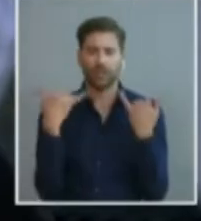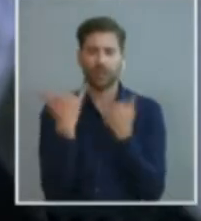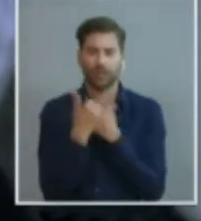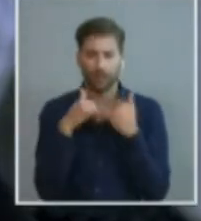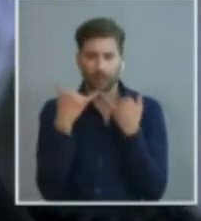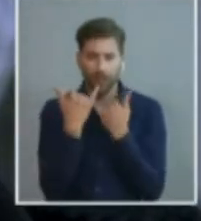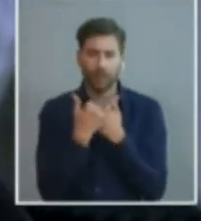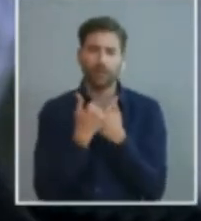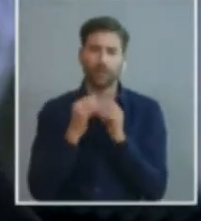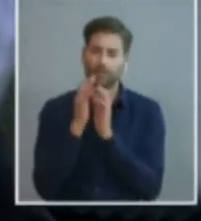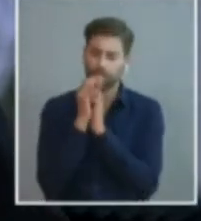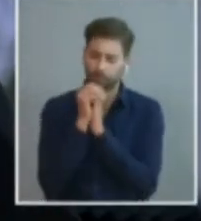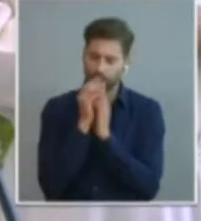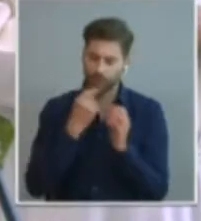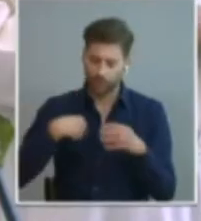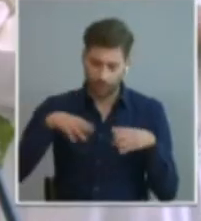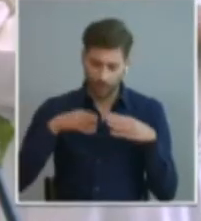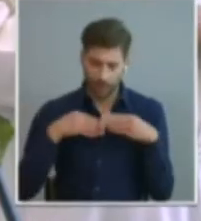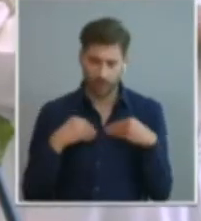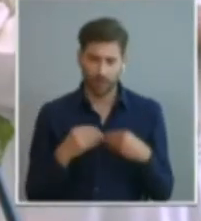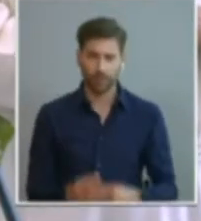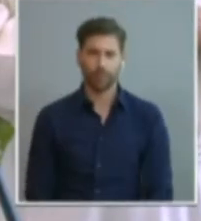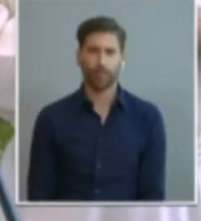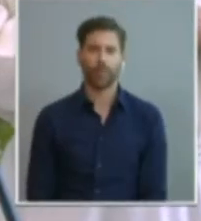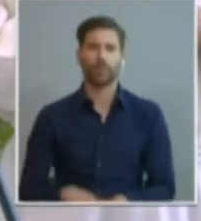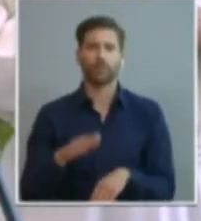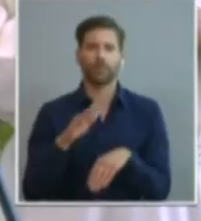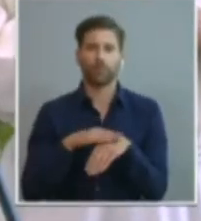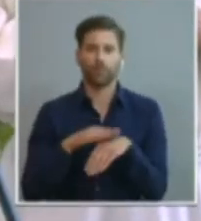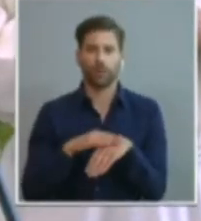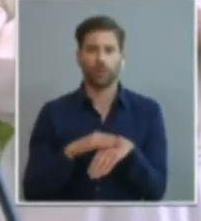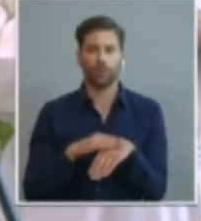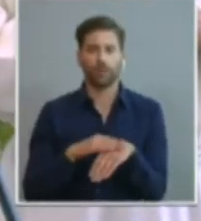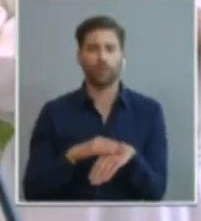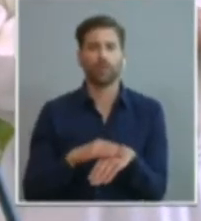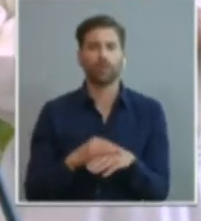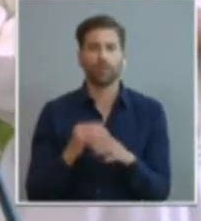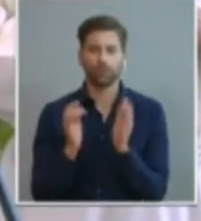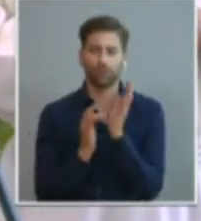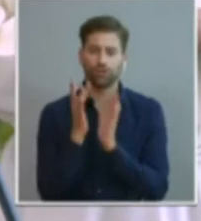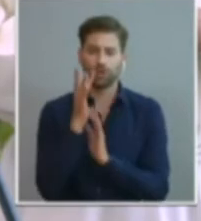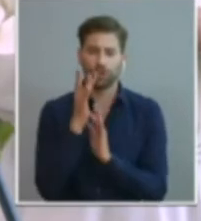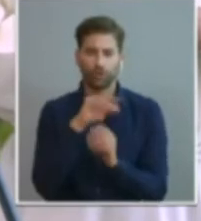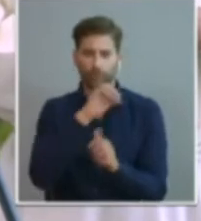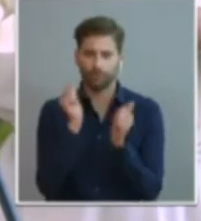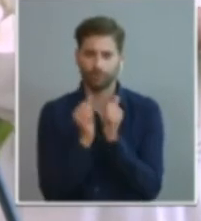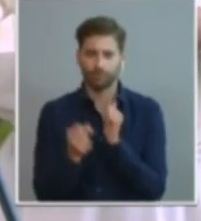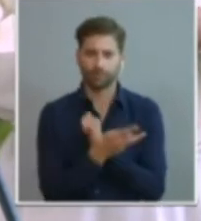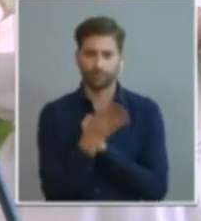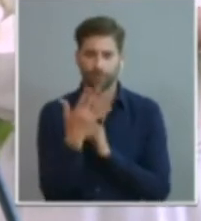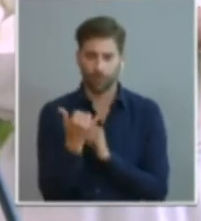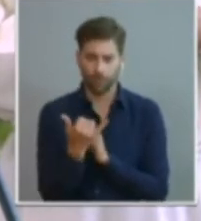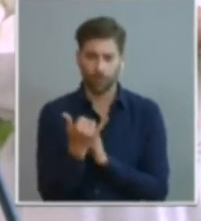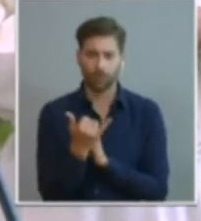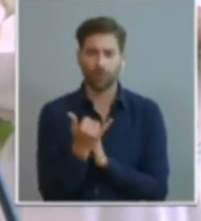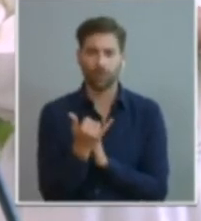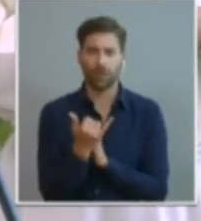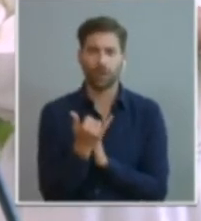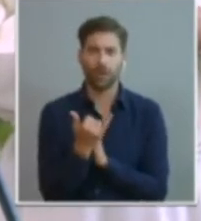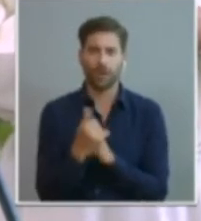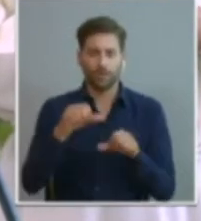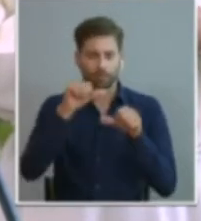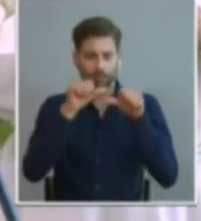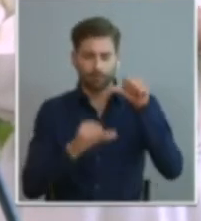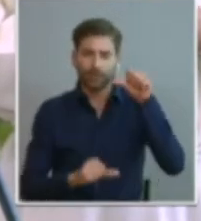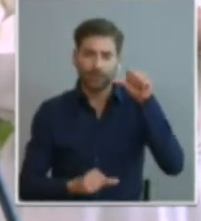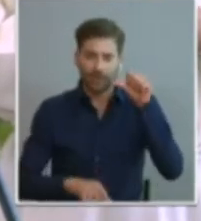Virgem cheia de graça. Pelos discípulos de Jesus Cristo, para que sejam fiéis à palavra do